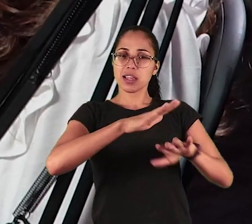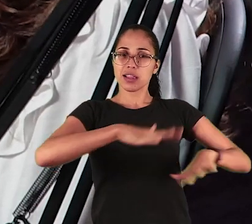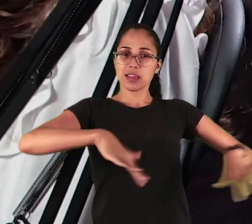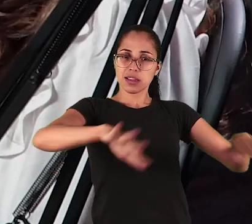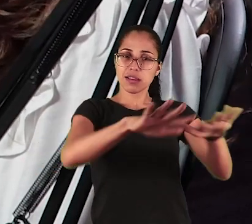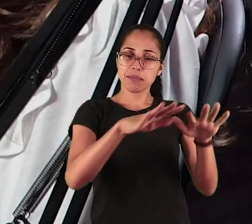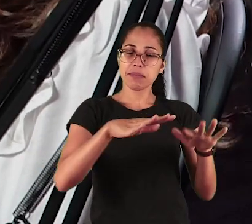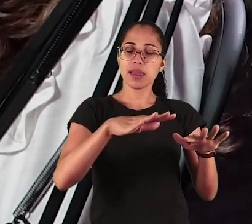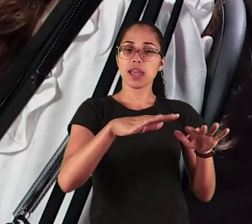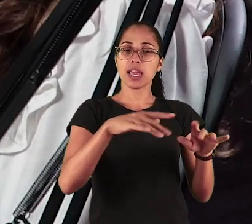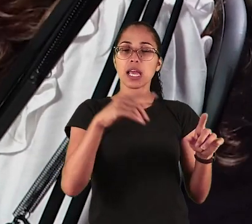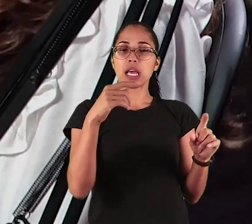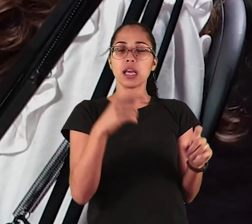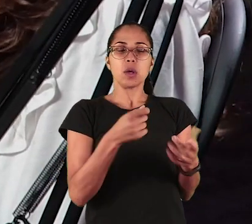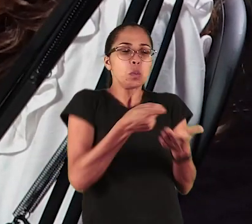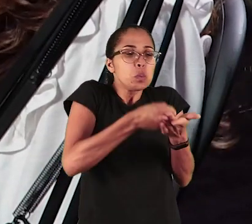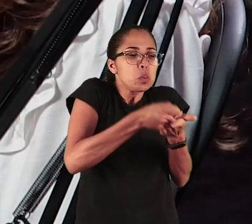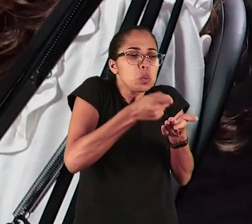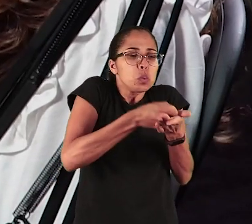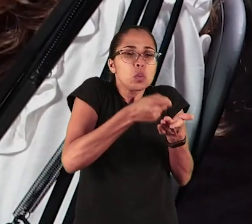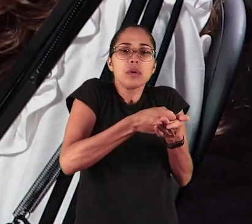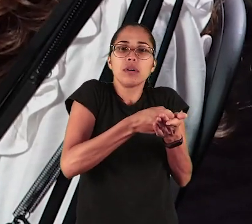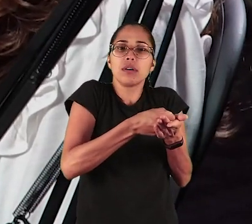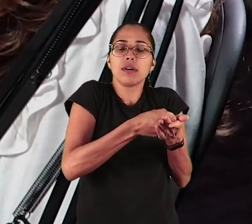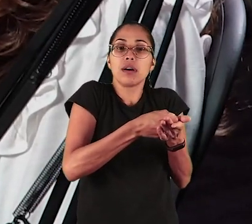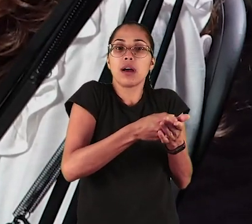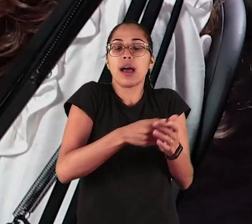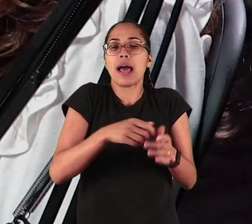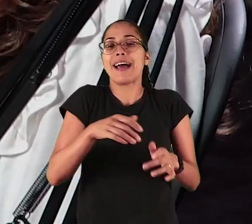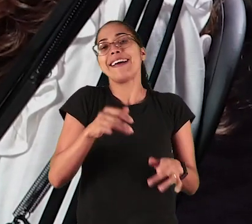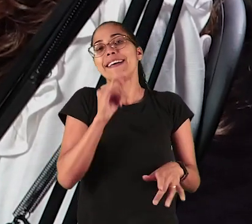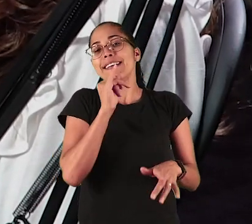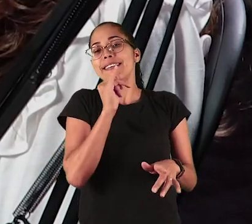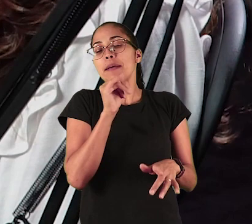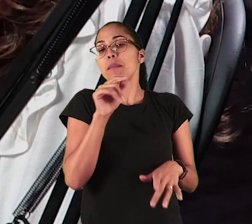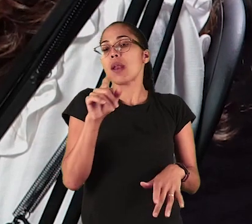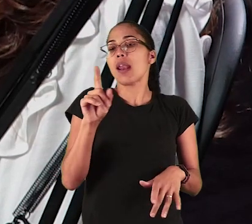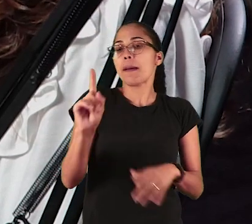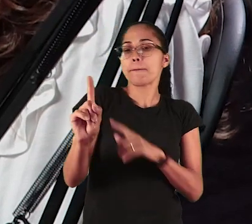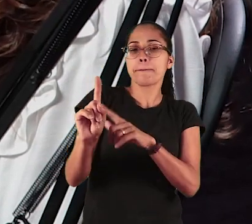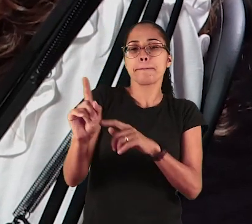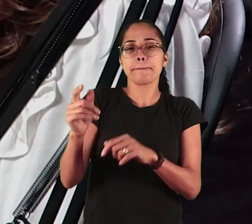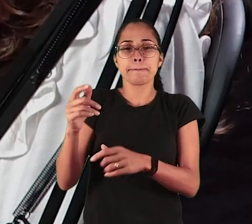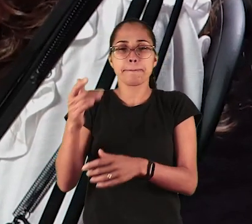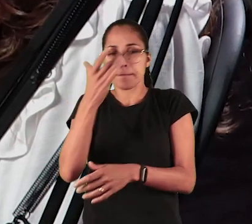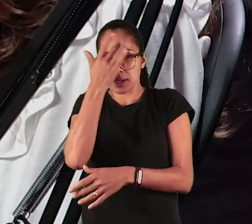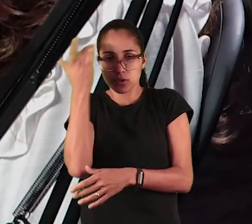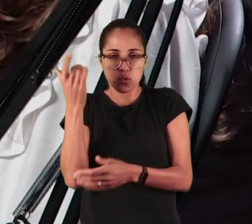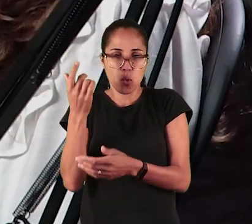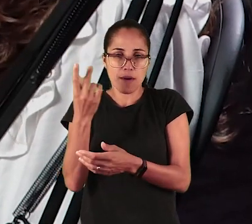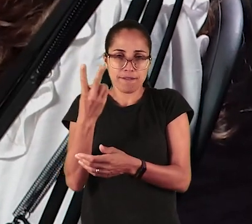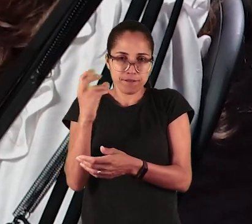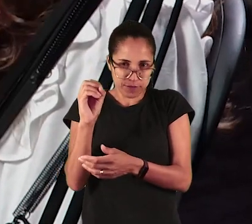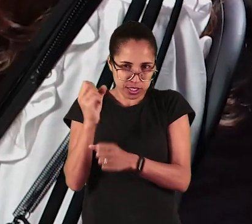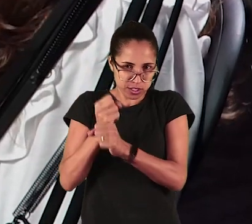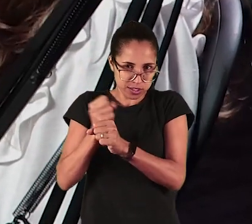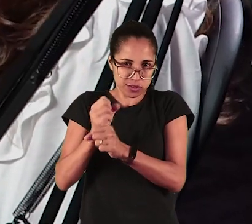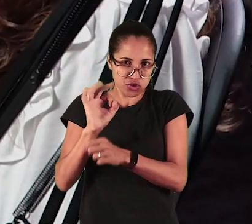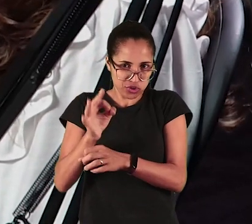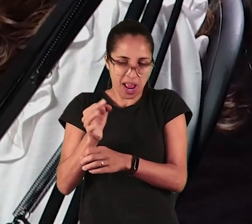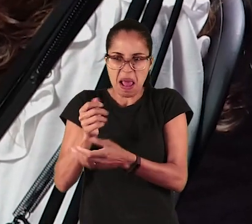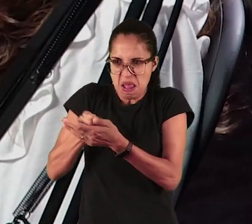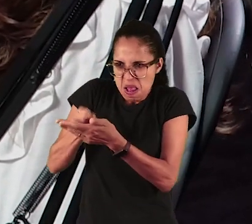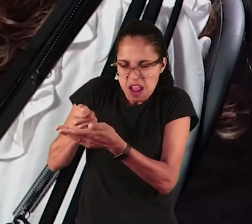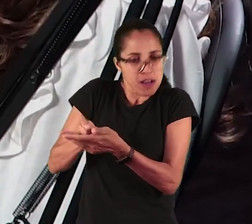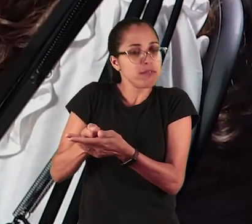ambiente em que não tão exigindo dela a mesma coisa que estão exigindo de uma pessoa que tá lá com 20 anos ralando para aprender que